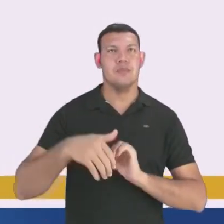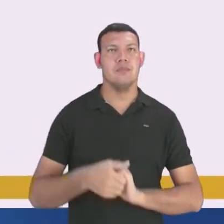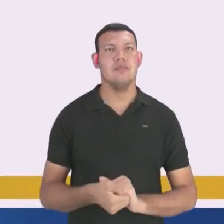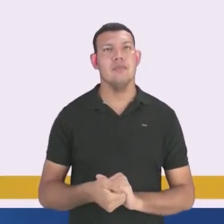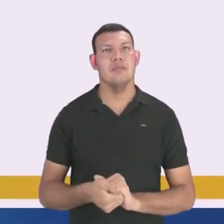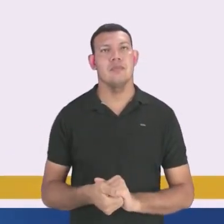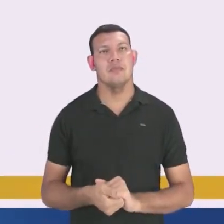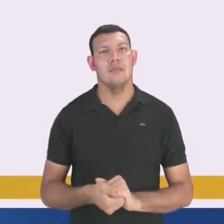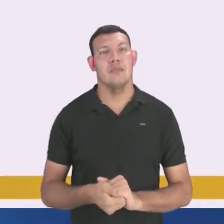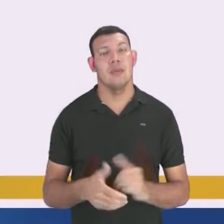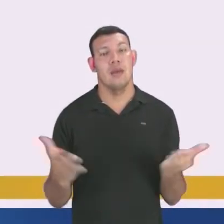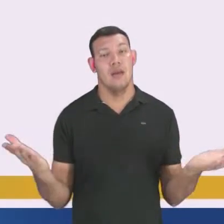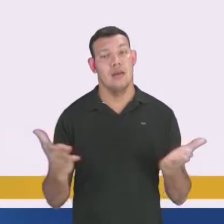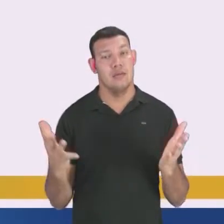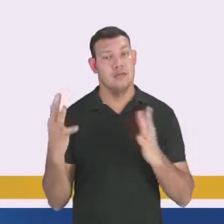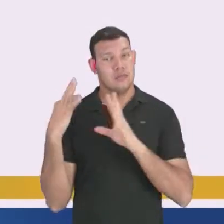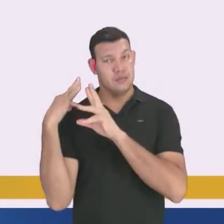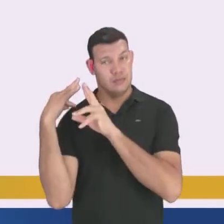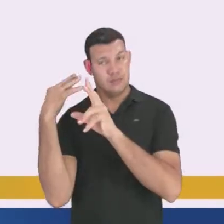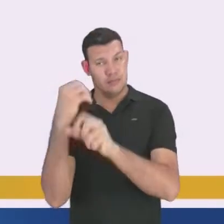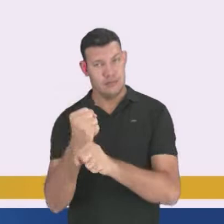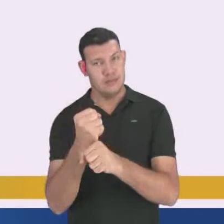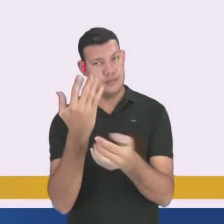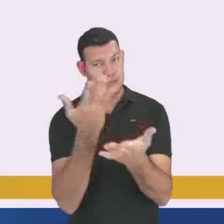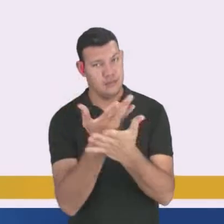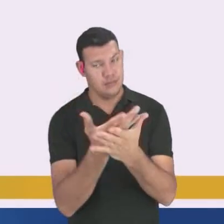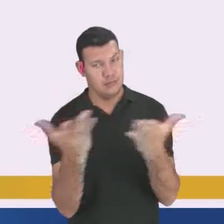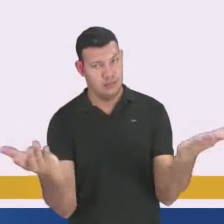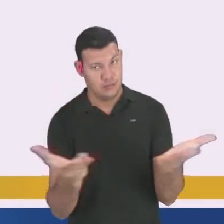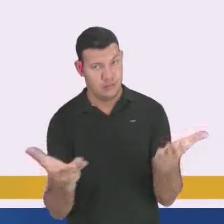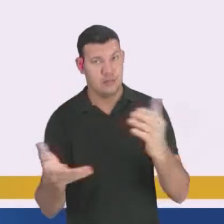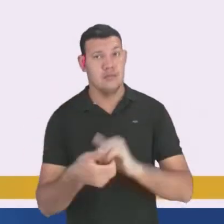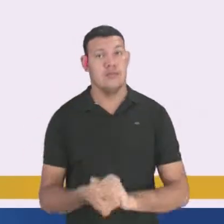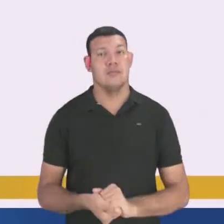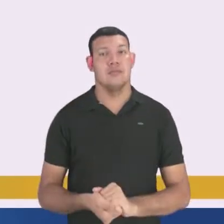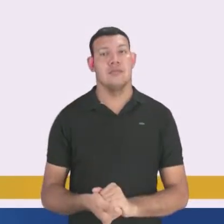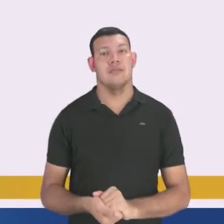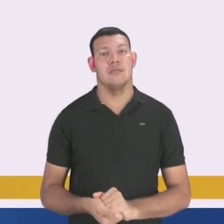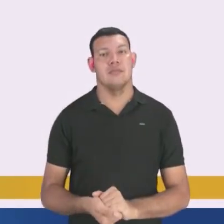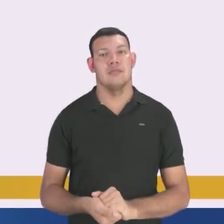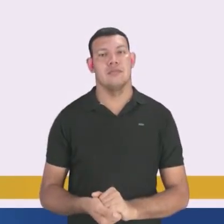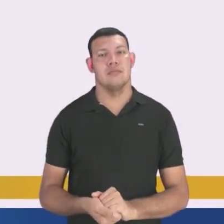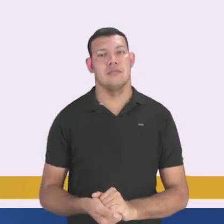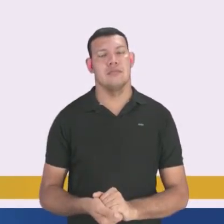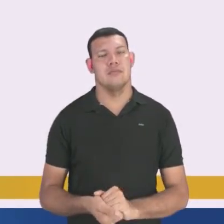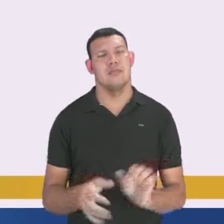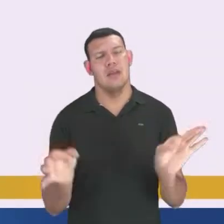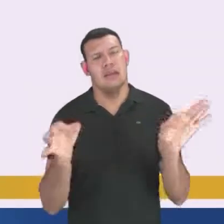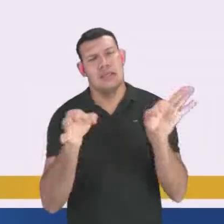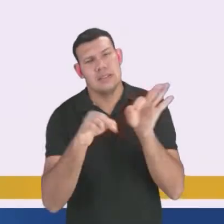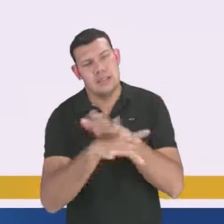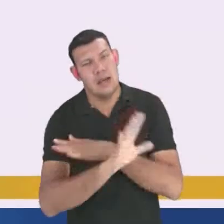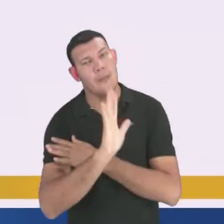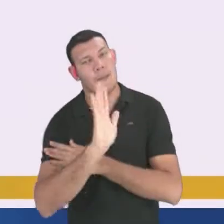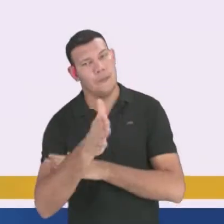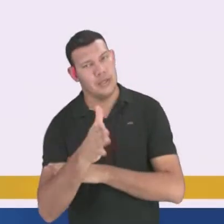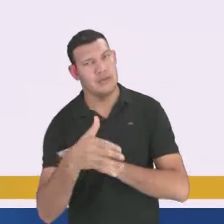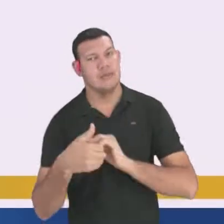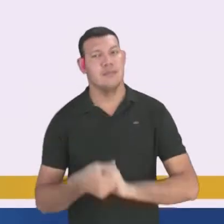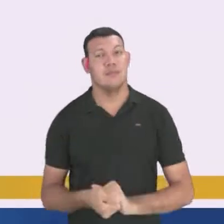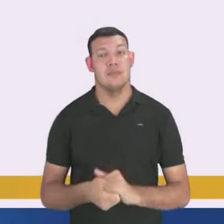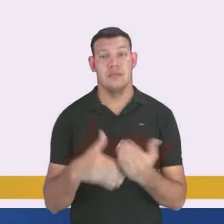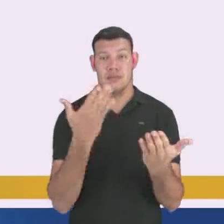Então, vamos retomar aí o que nós vimos na nossa aula de hoje, né? Já que nossa aula de hoje, ela está encerrando por aqui. Hoje